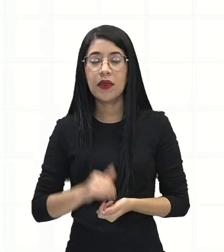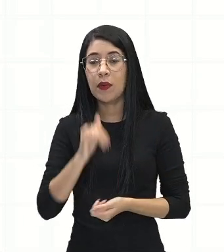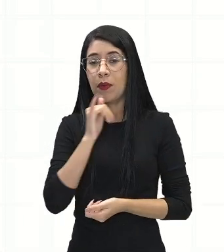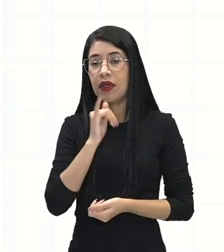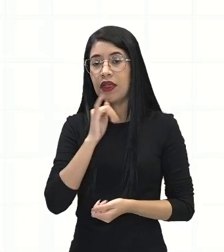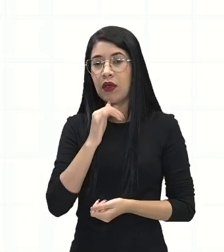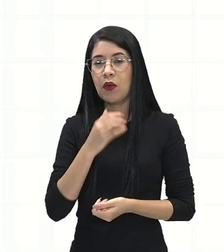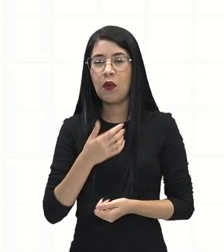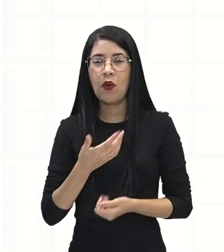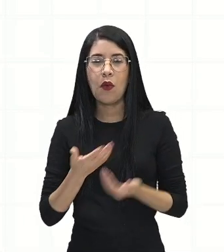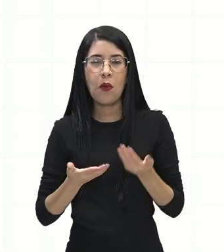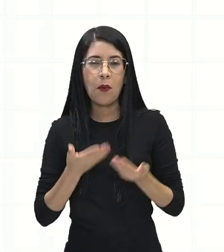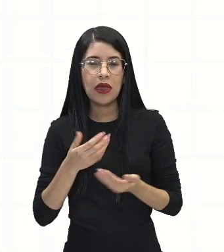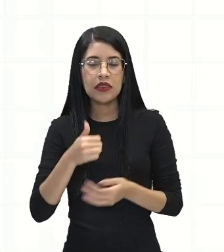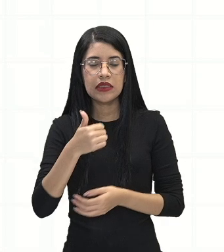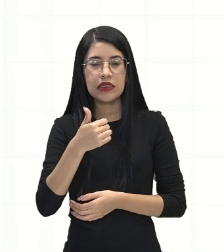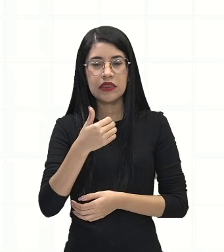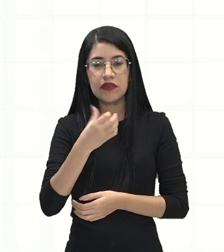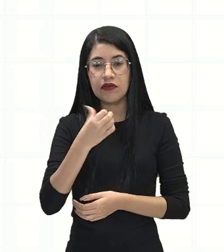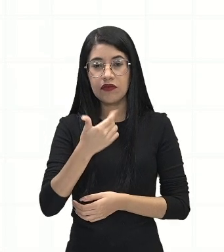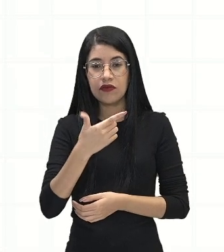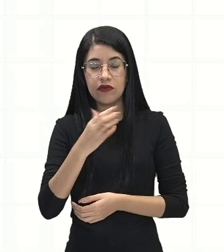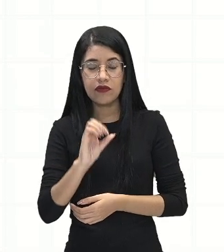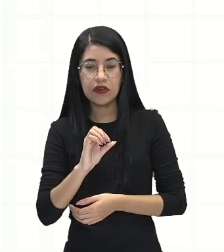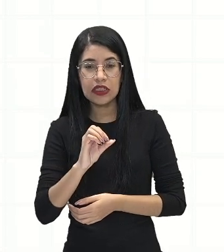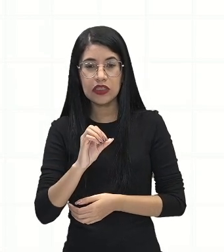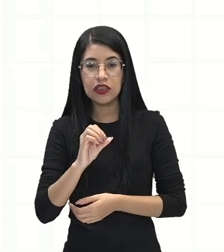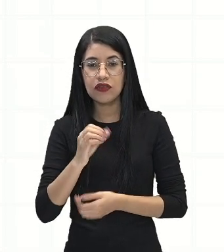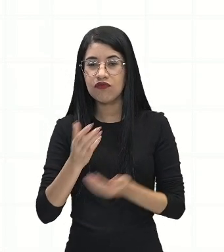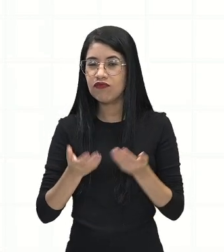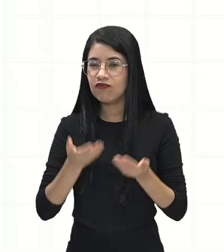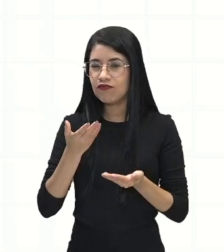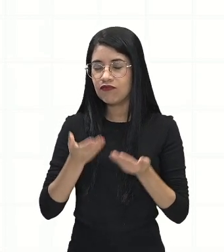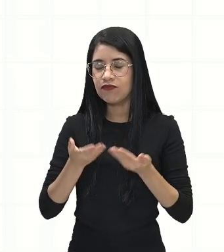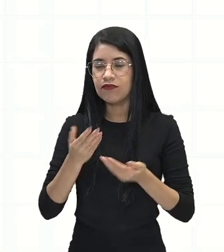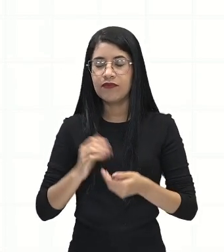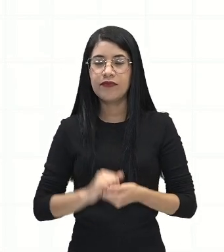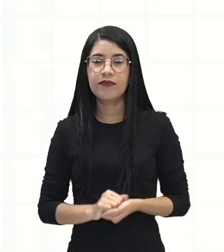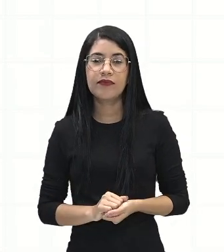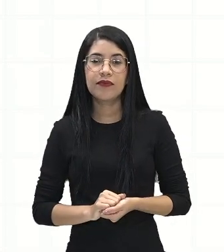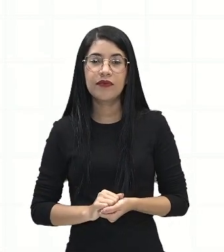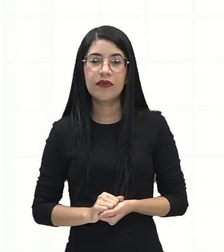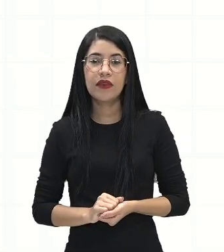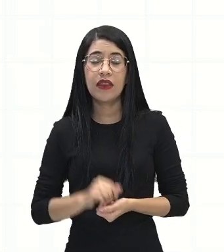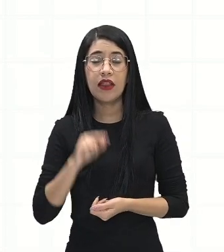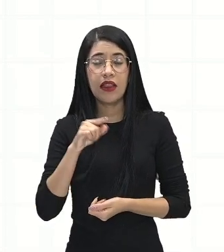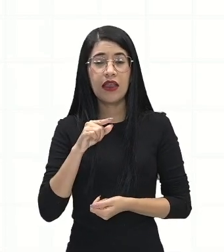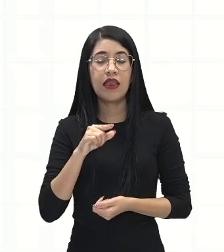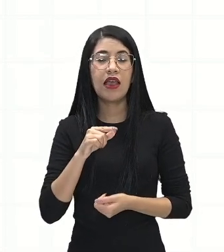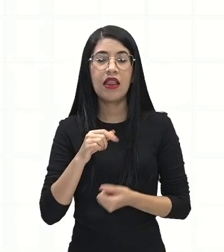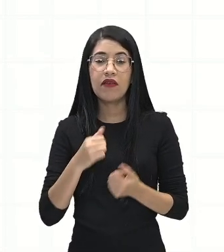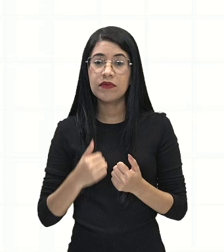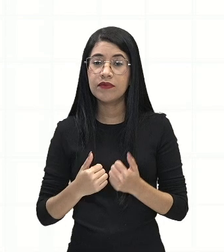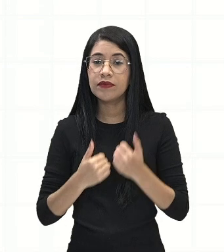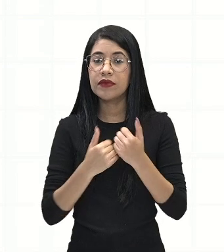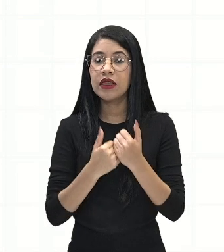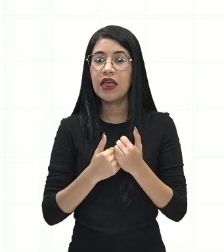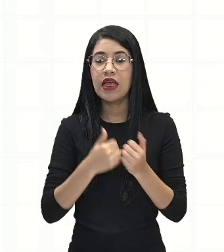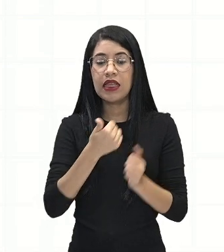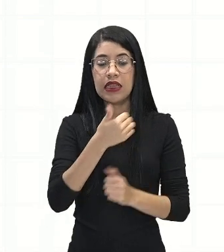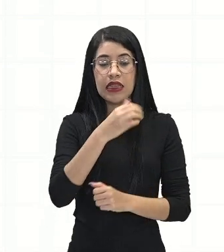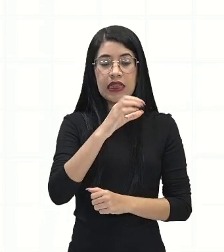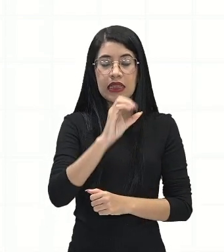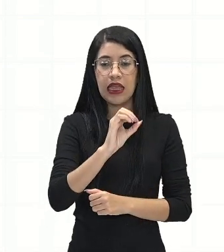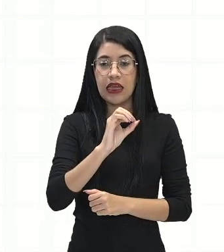objeto pese 20 quilos, certo? Essa roldana aqui, ela vai sustentar 10